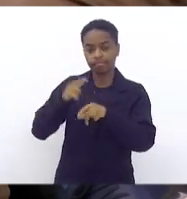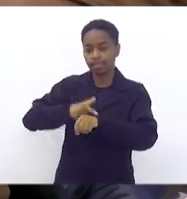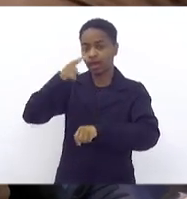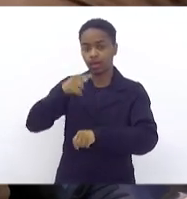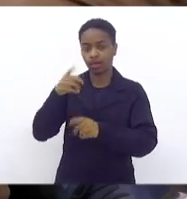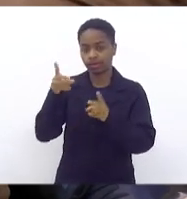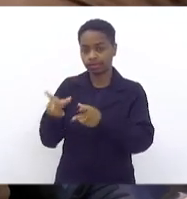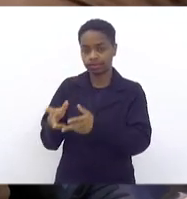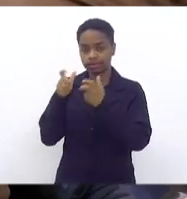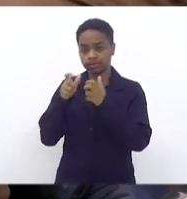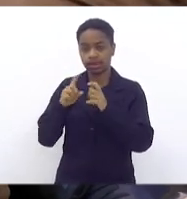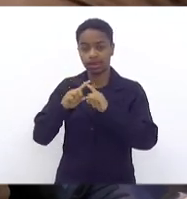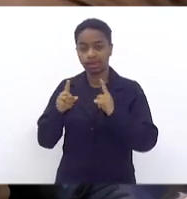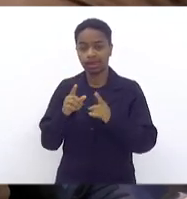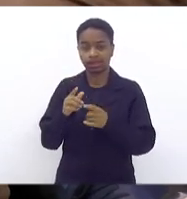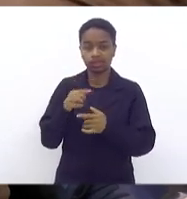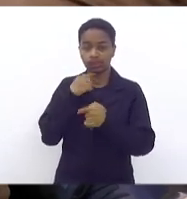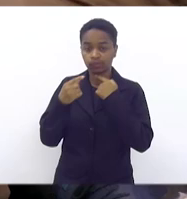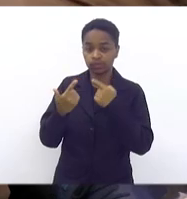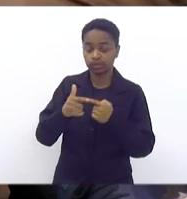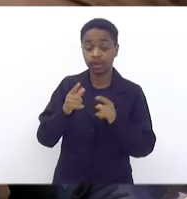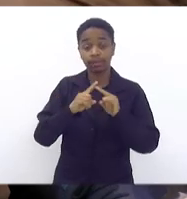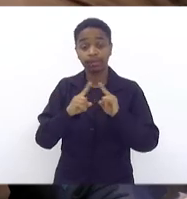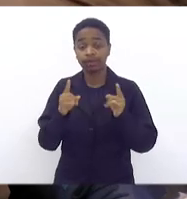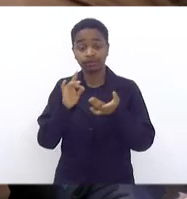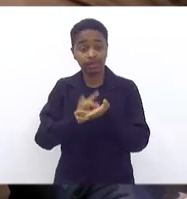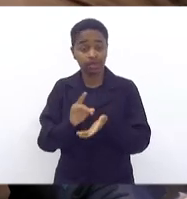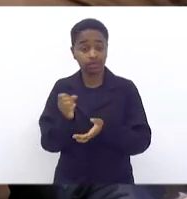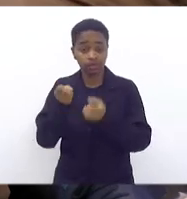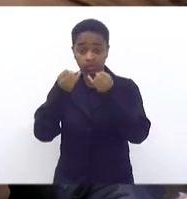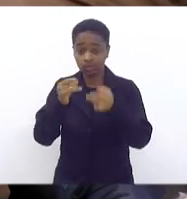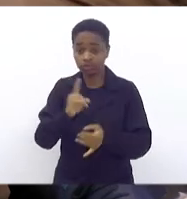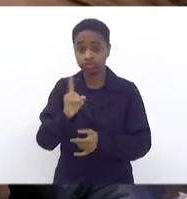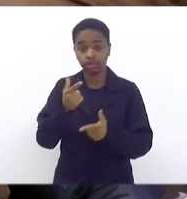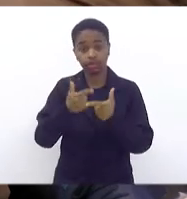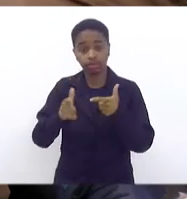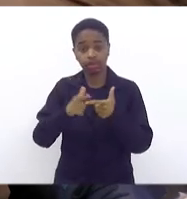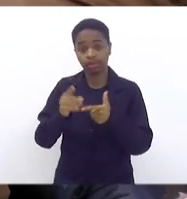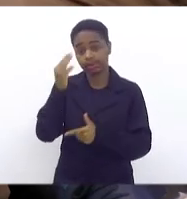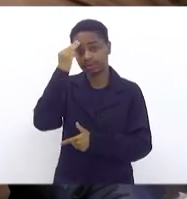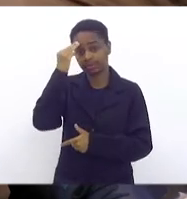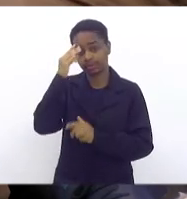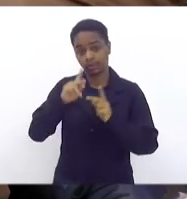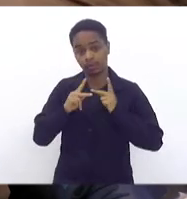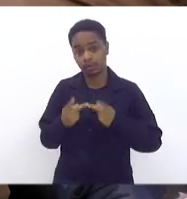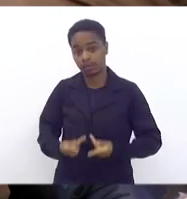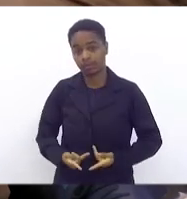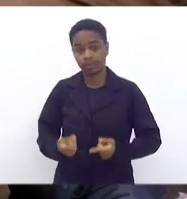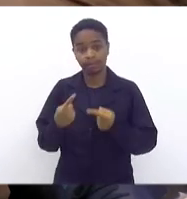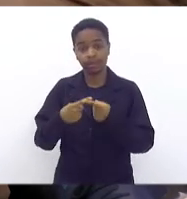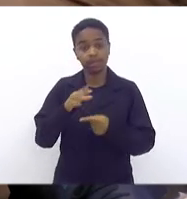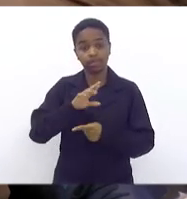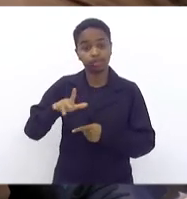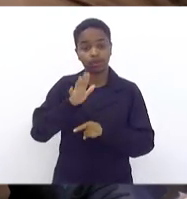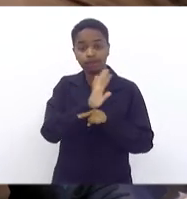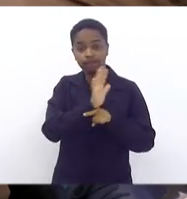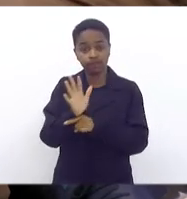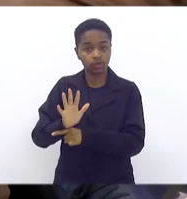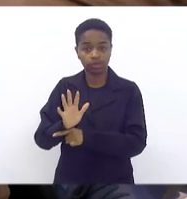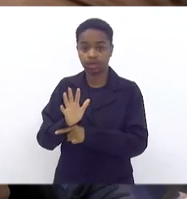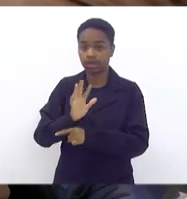hesitou só que isso não explica o grande problema da memória humana a memória humana não é um filme não é uma